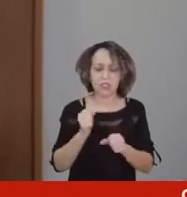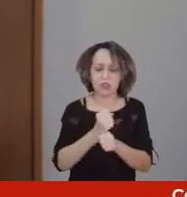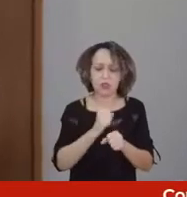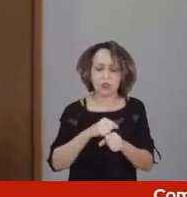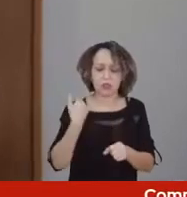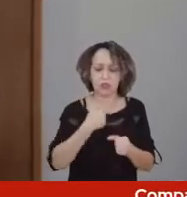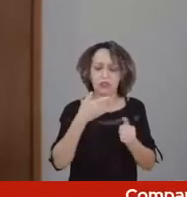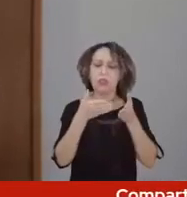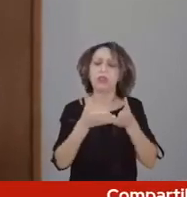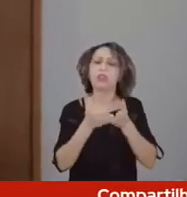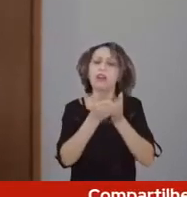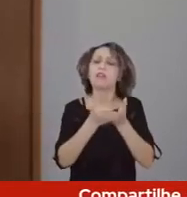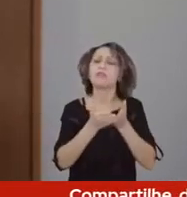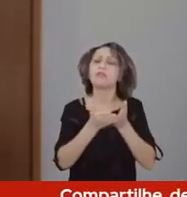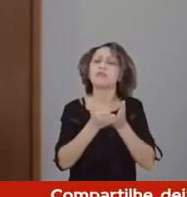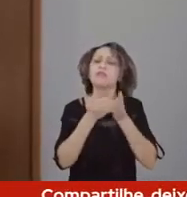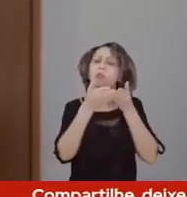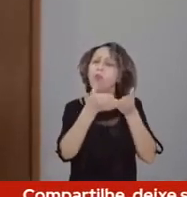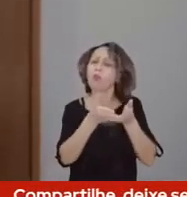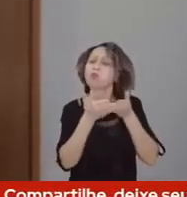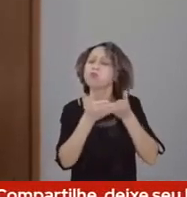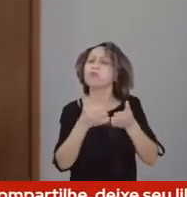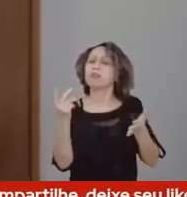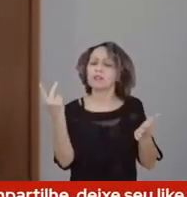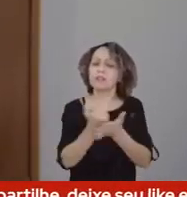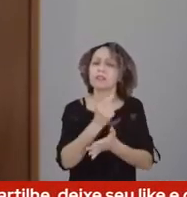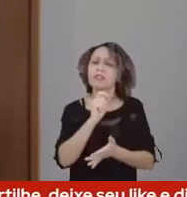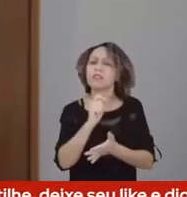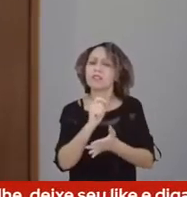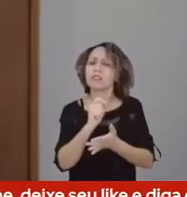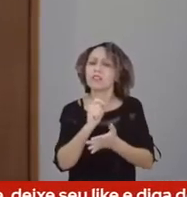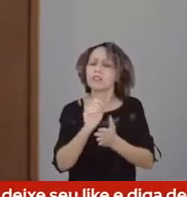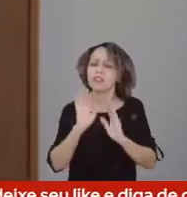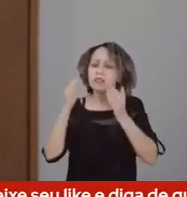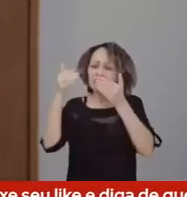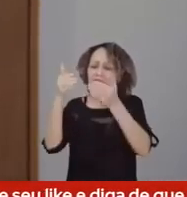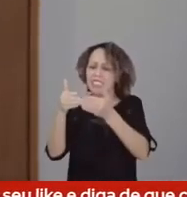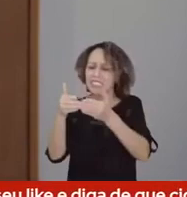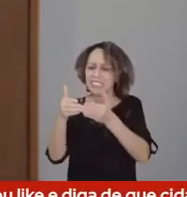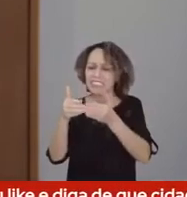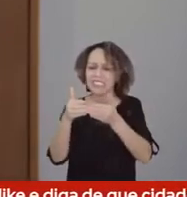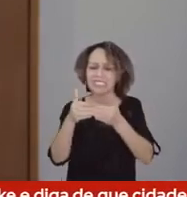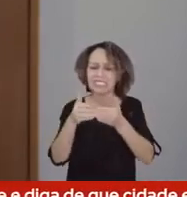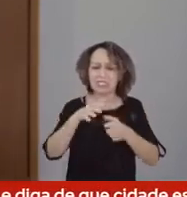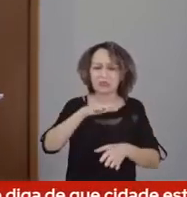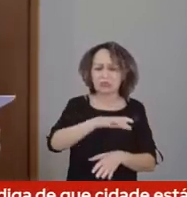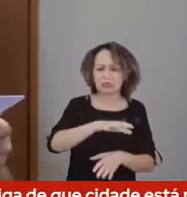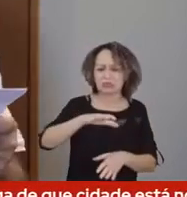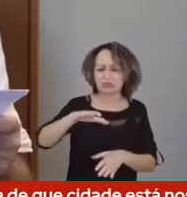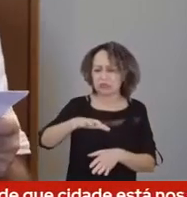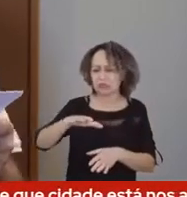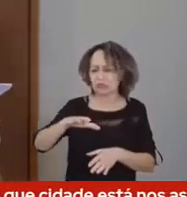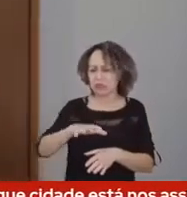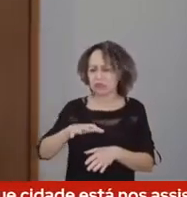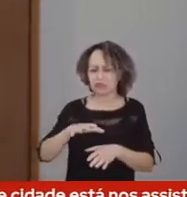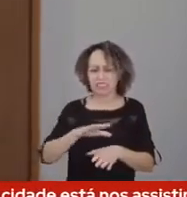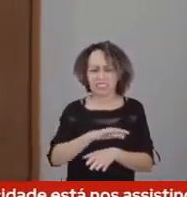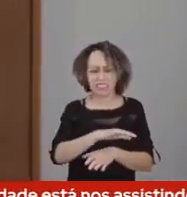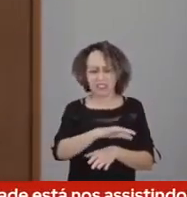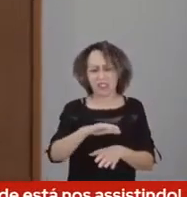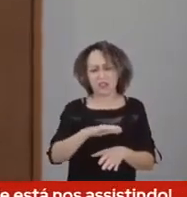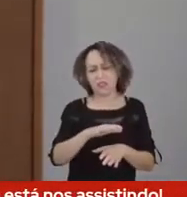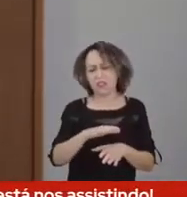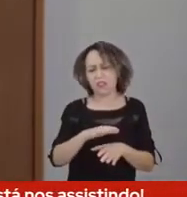eles estão se propondo em especializar em desmanche de plataformas, ou seja, virar ferro velho, com